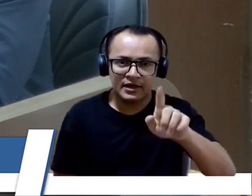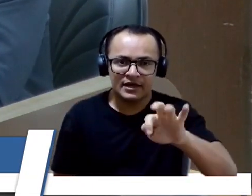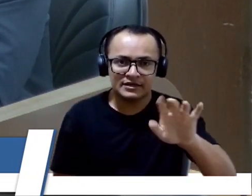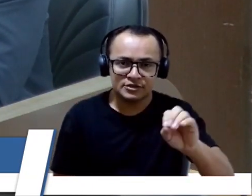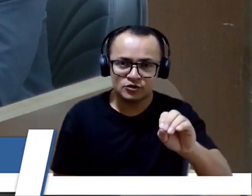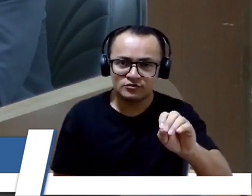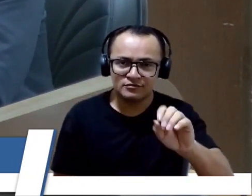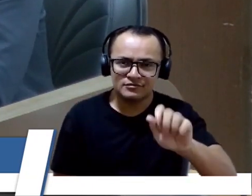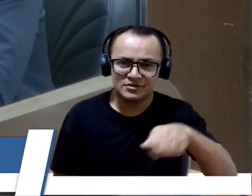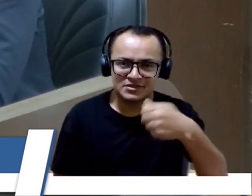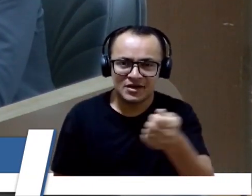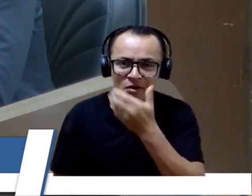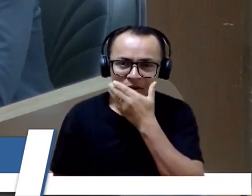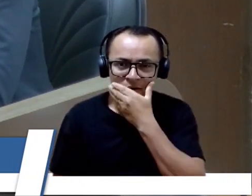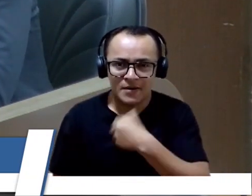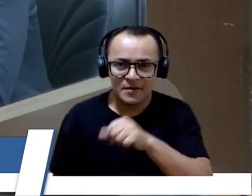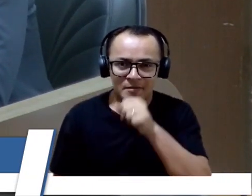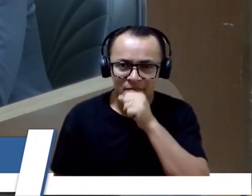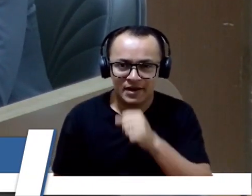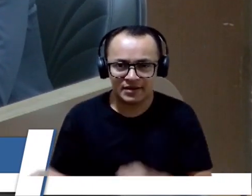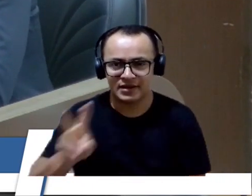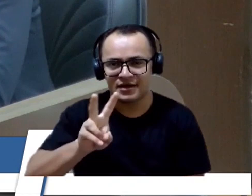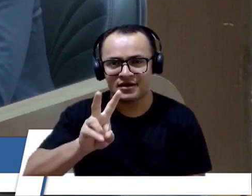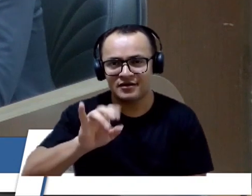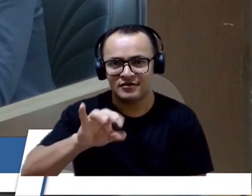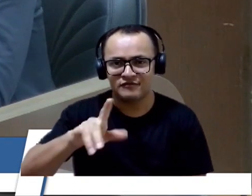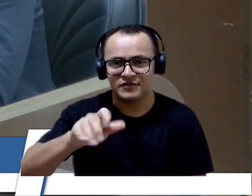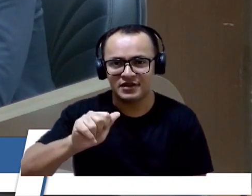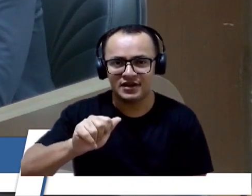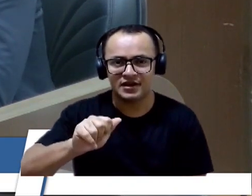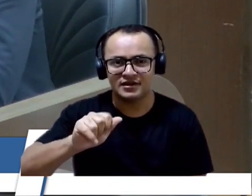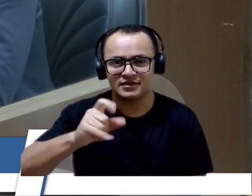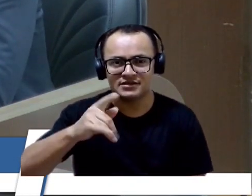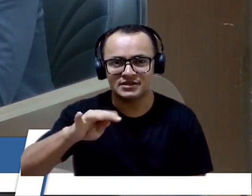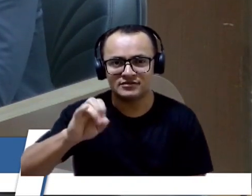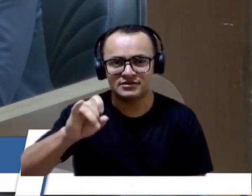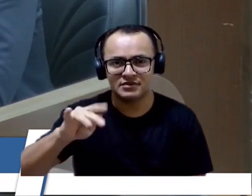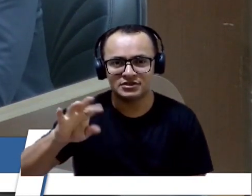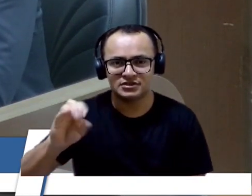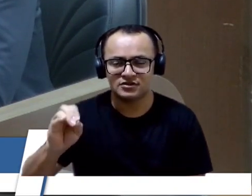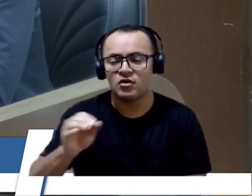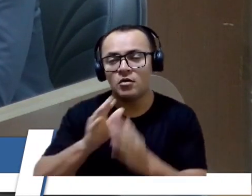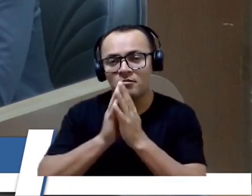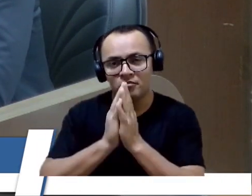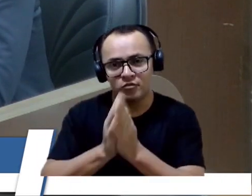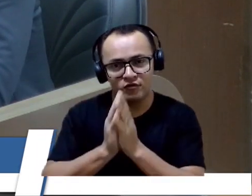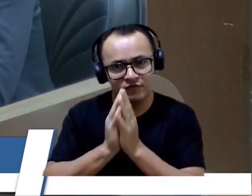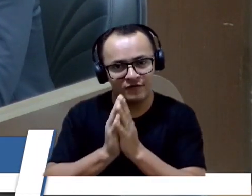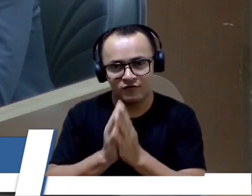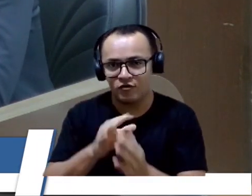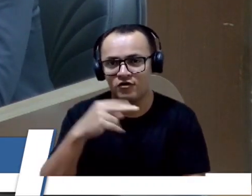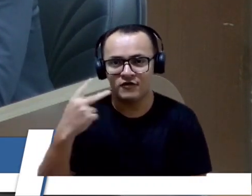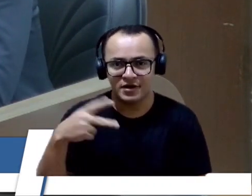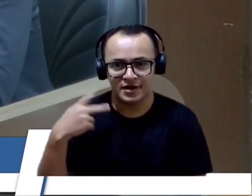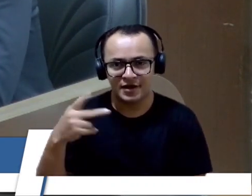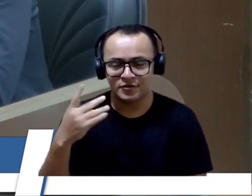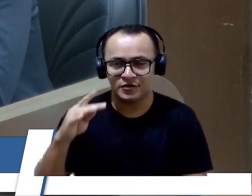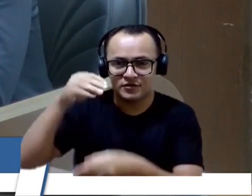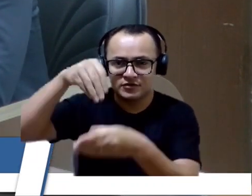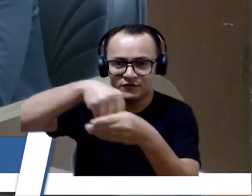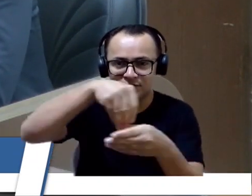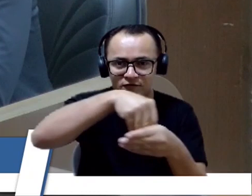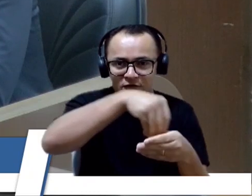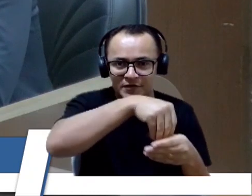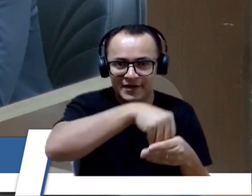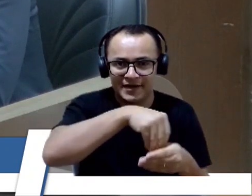Vila São Sebastião. Então por isso eu peço aos nobres vereadores que dê a nós esse voto de confiança para que possamos ter, né,